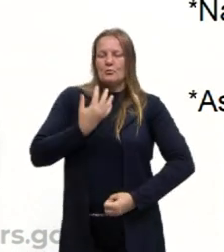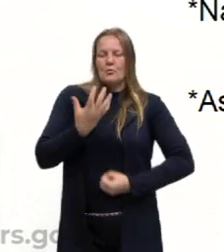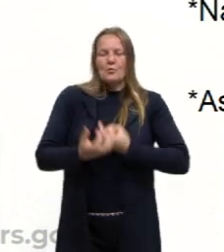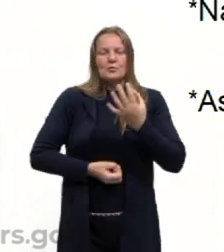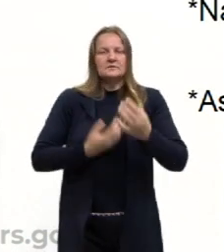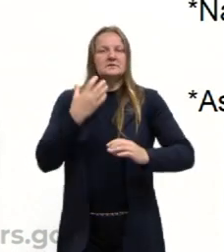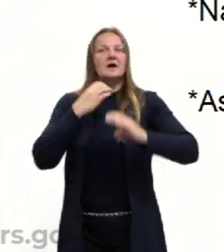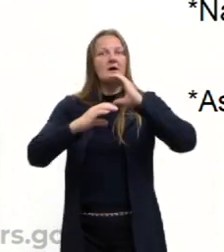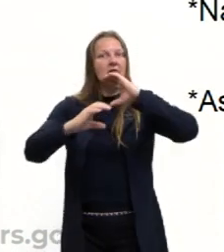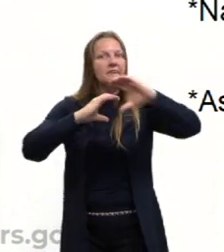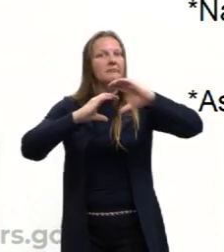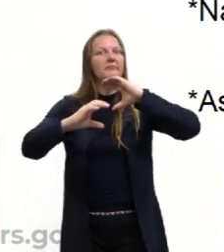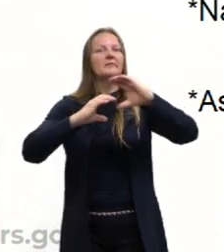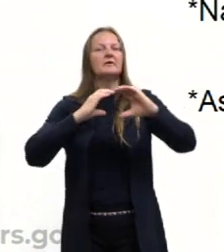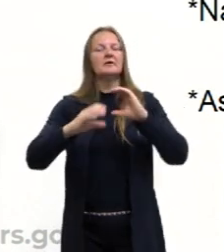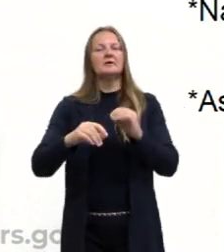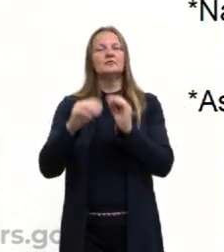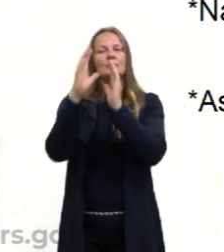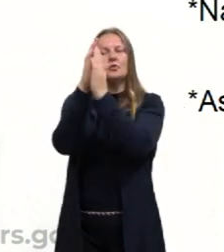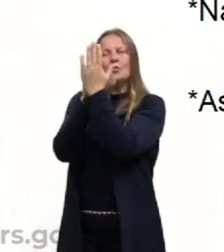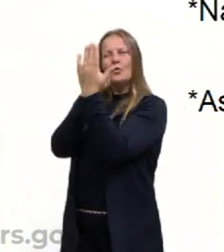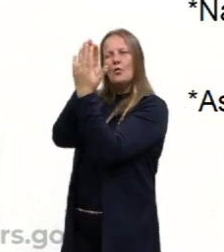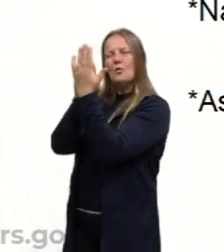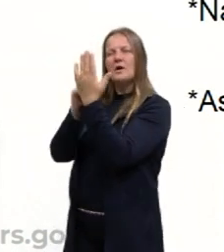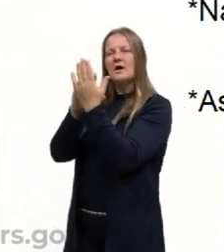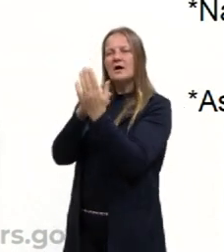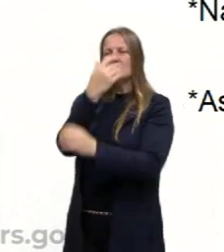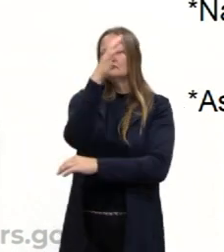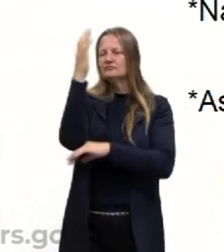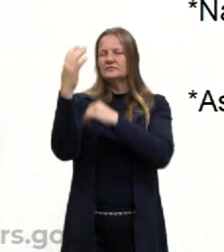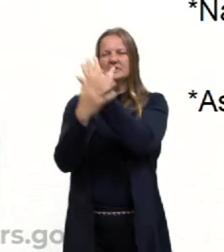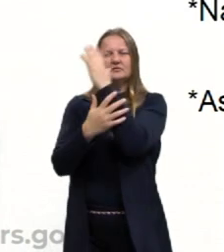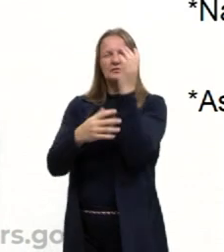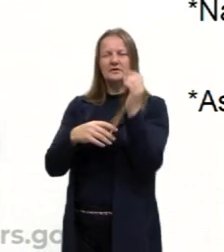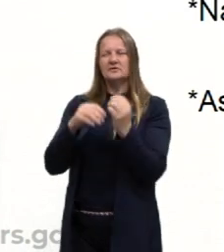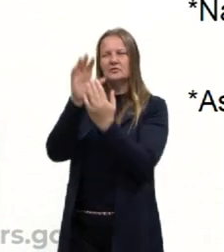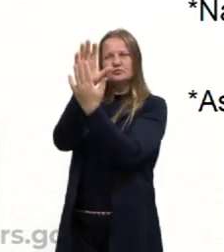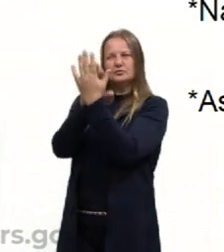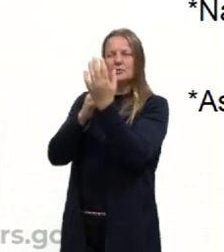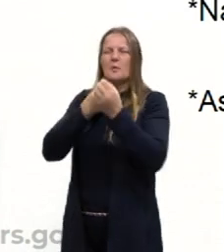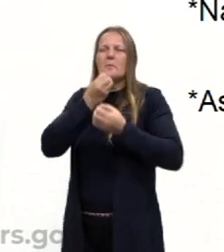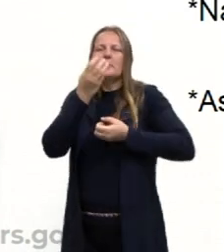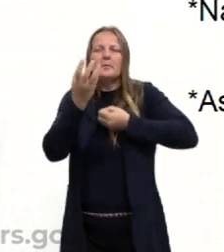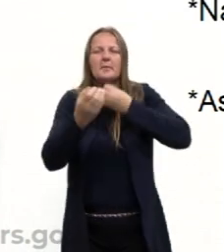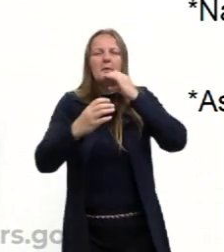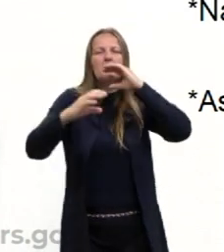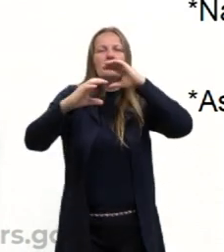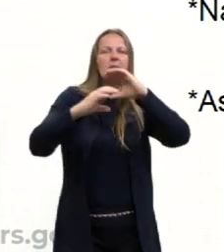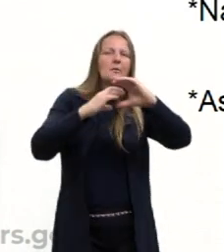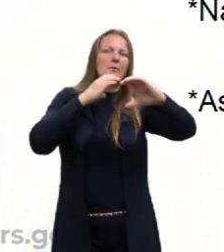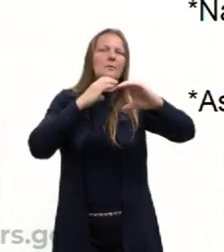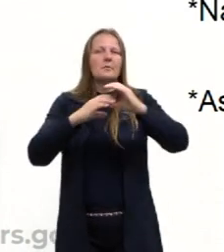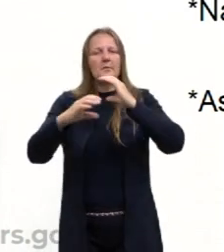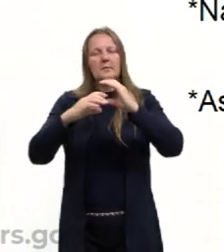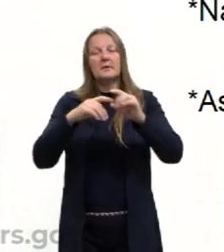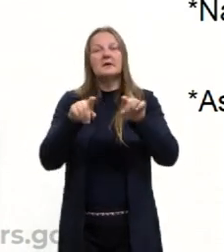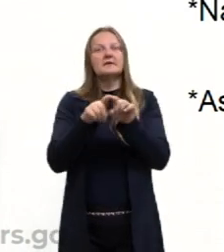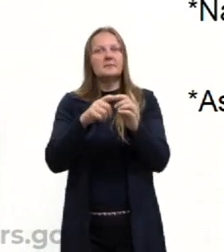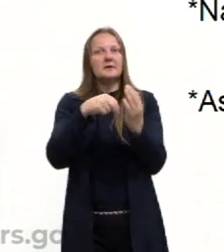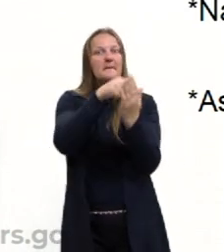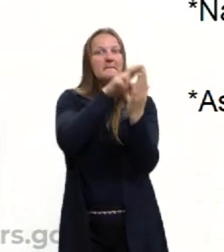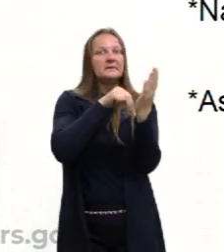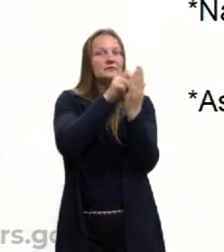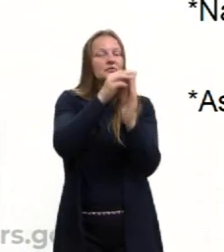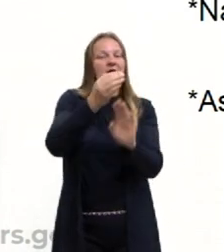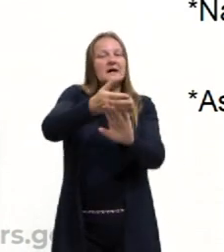canto né a imitação da natureza o canto antes da das palavras como nasce a pintura antes das